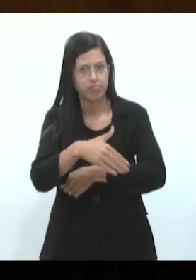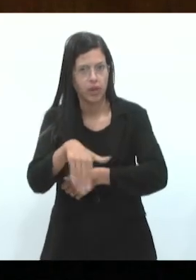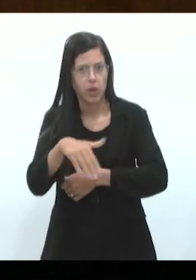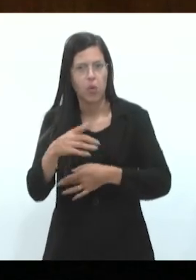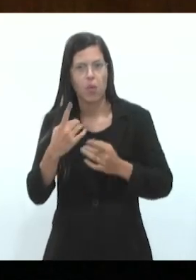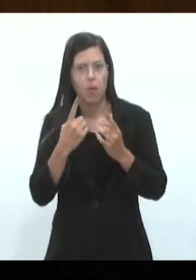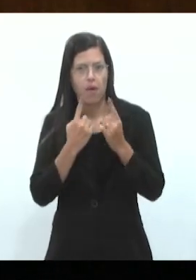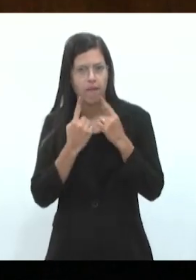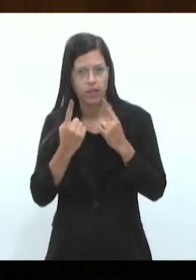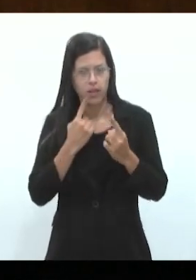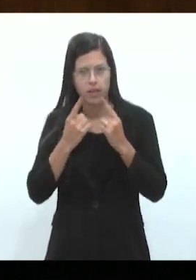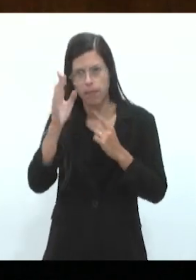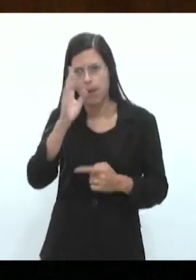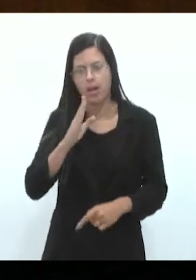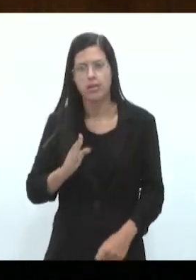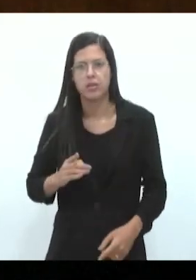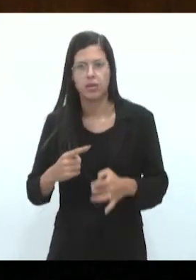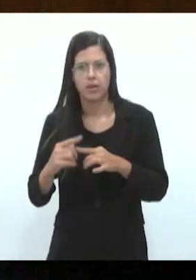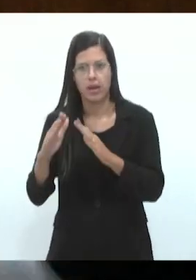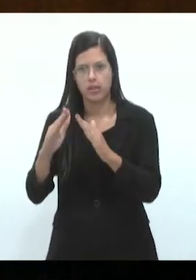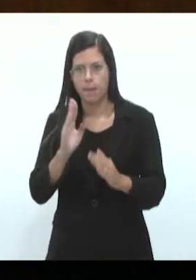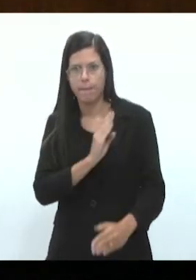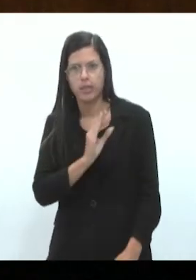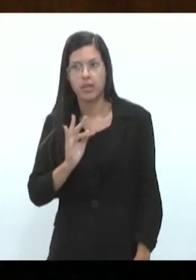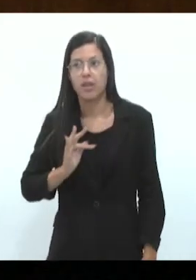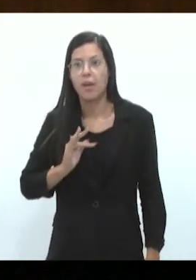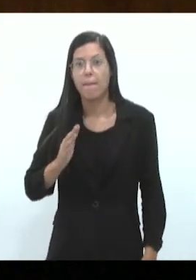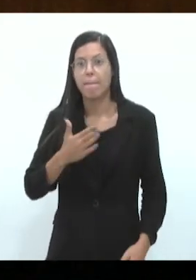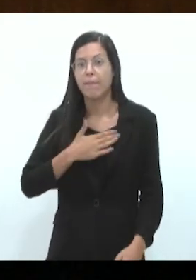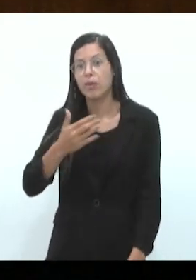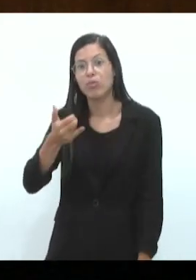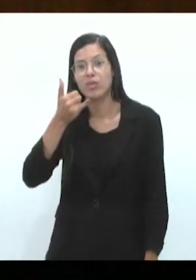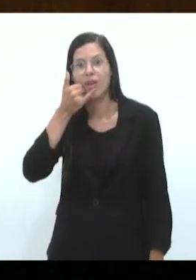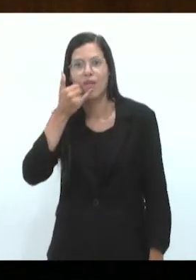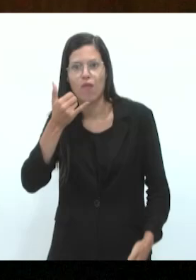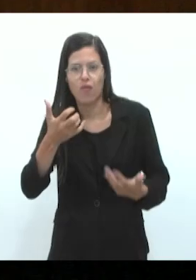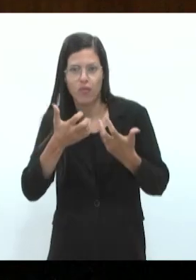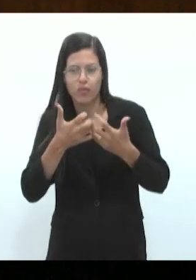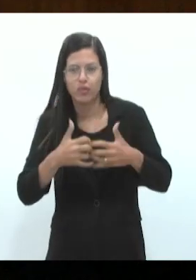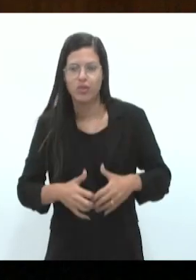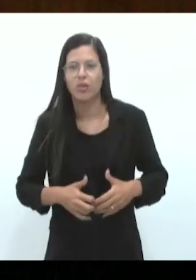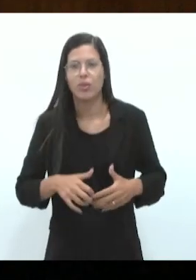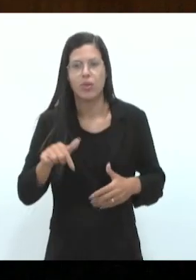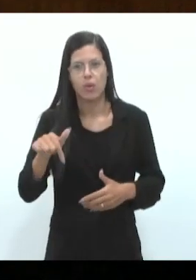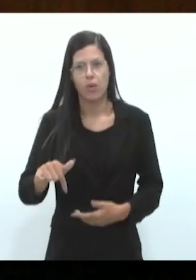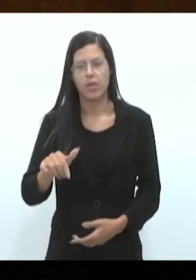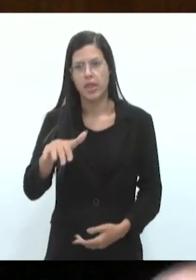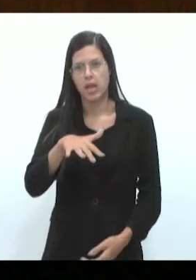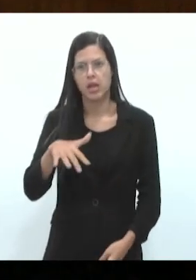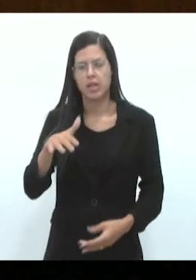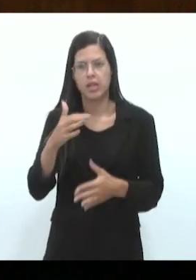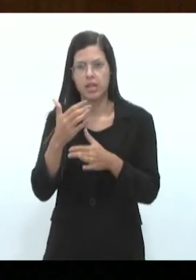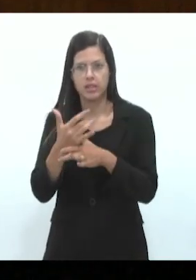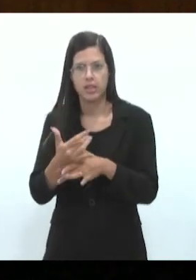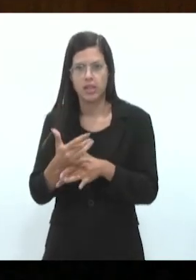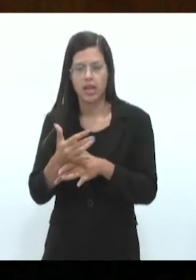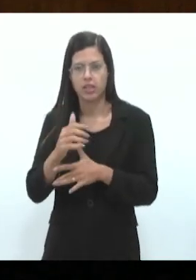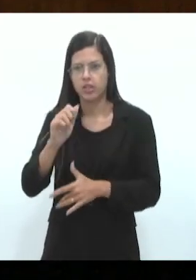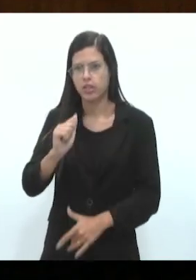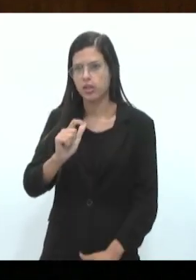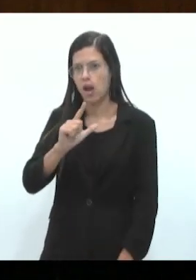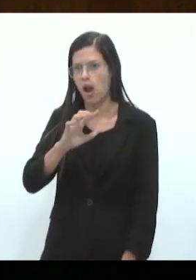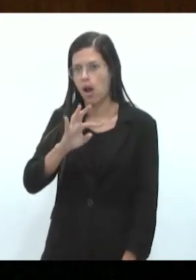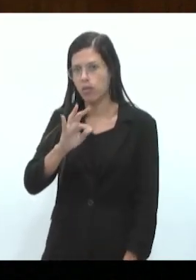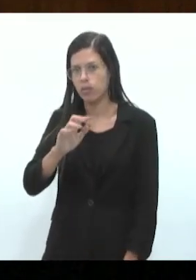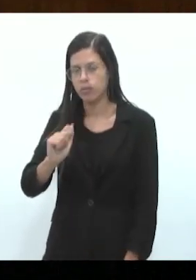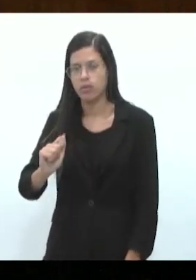Baixada Fluminense, e o meu telefone agora funcionou, ali na altura da Cidade Alta. Então isso mostra que a nossa polícia